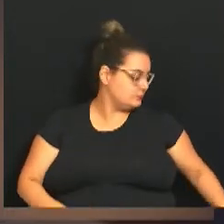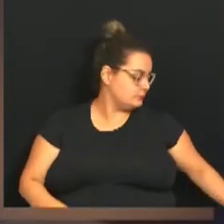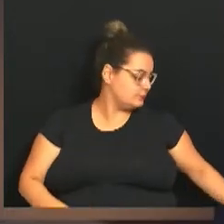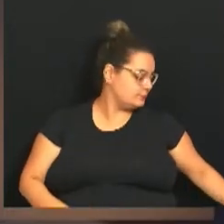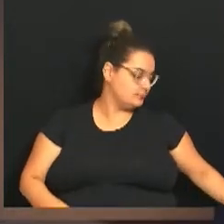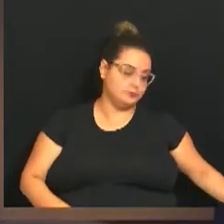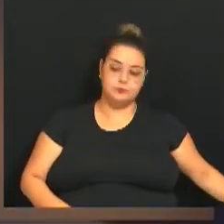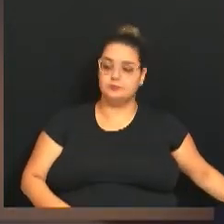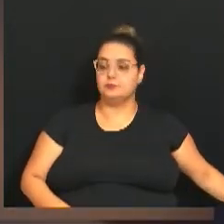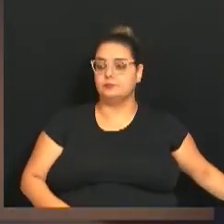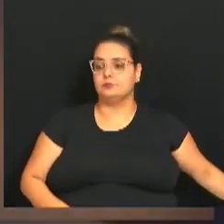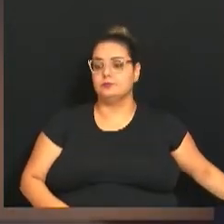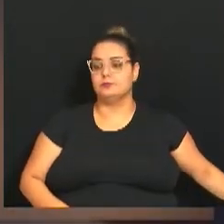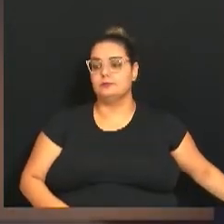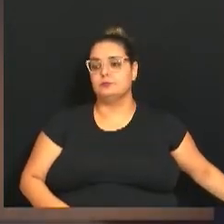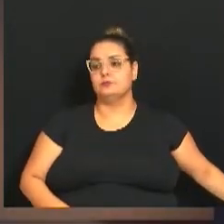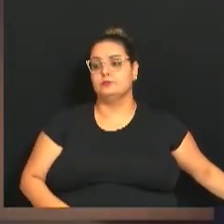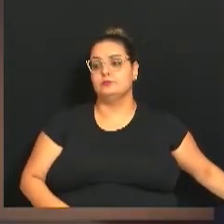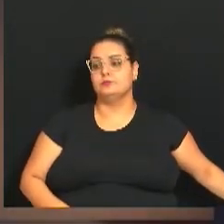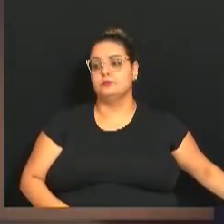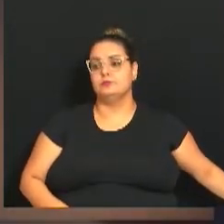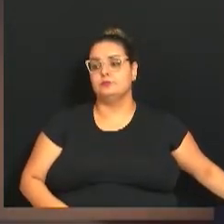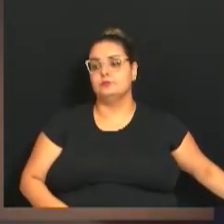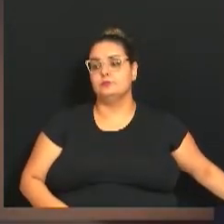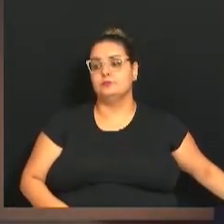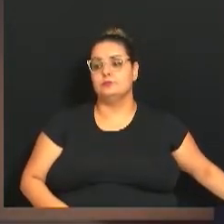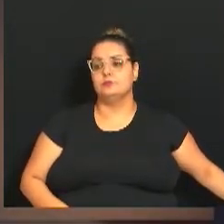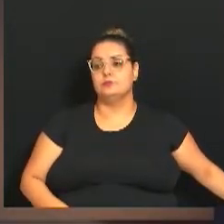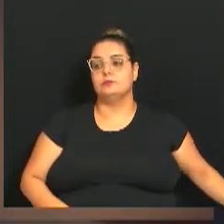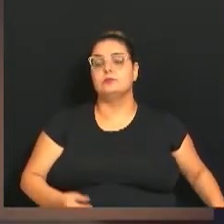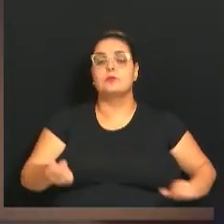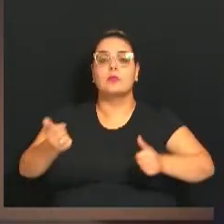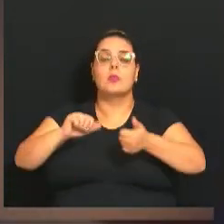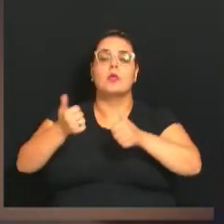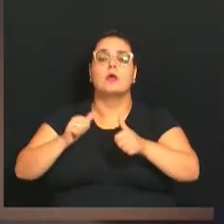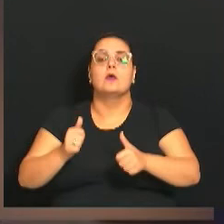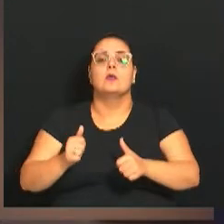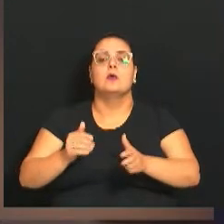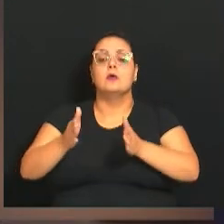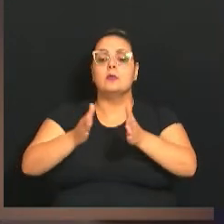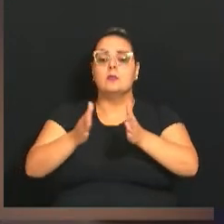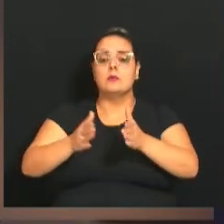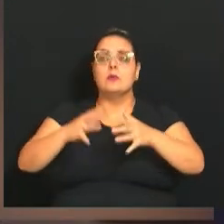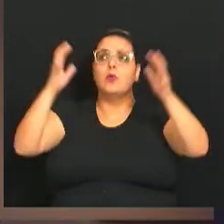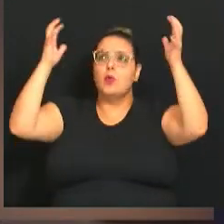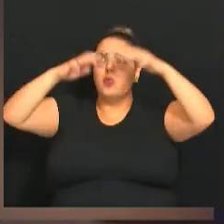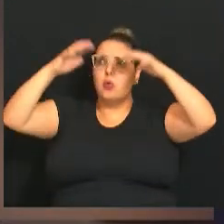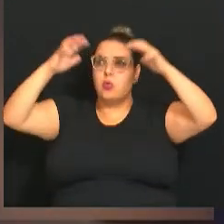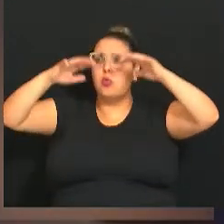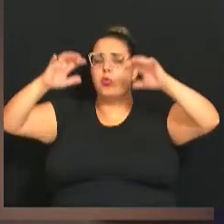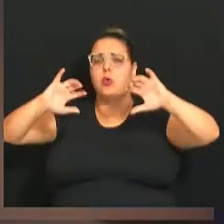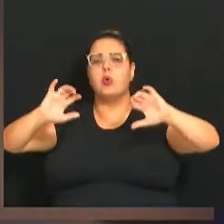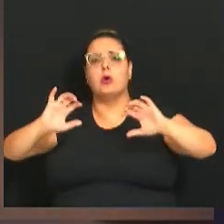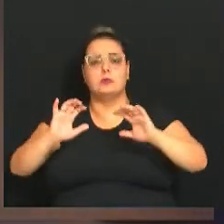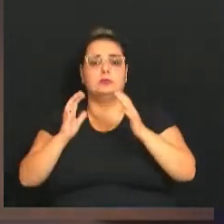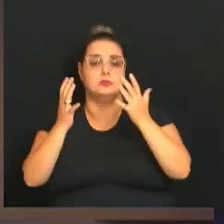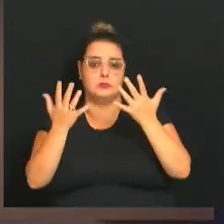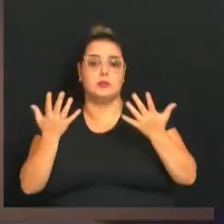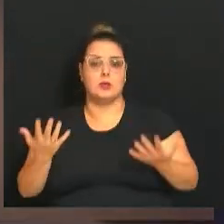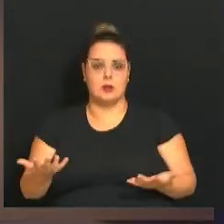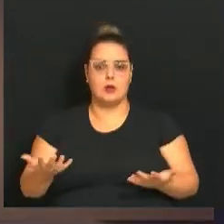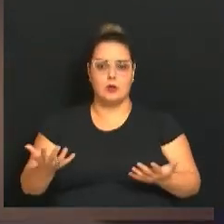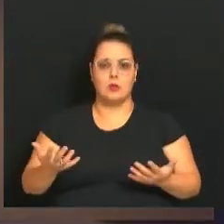pouco acontecimentos do último período aqui de verão na nossa cidade, né, a questão